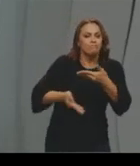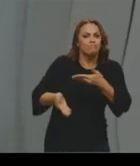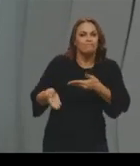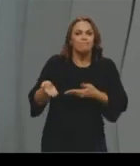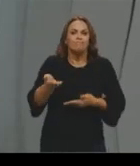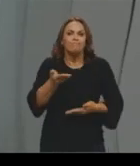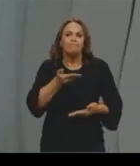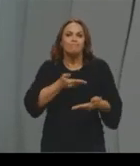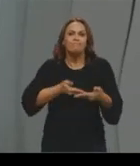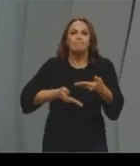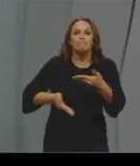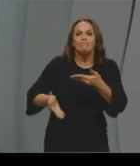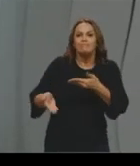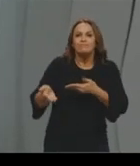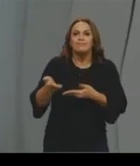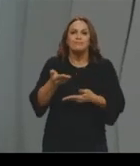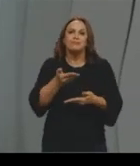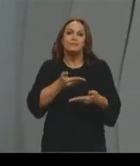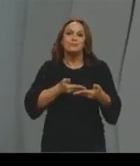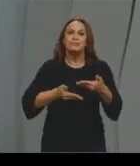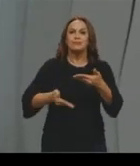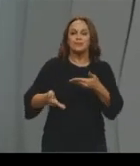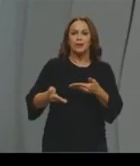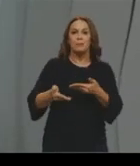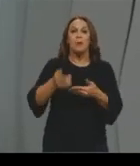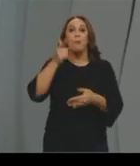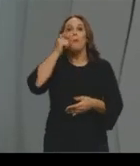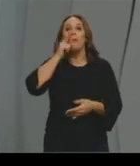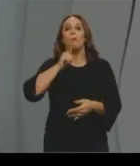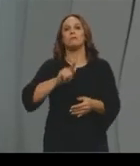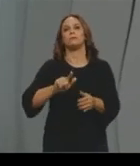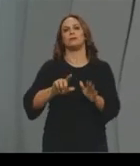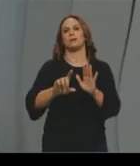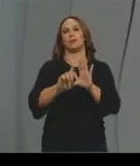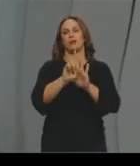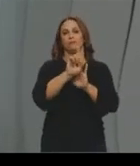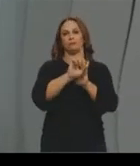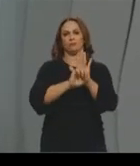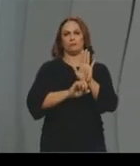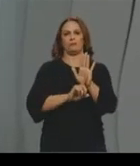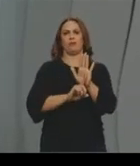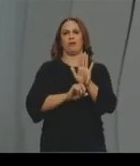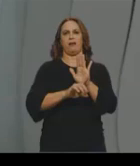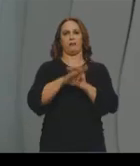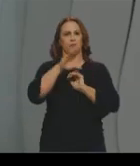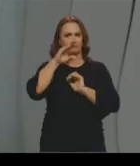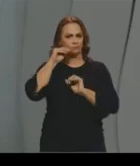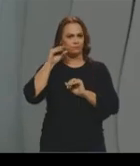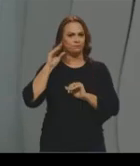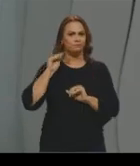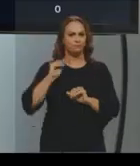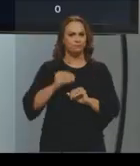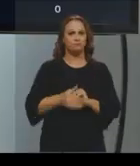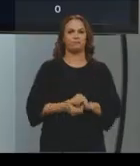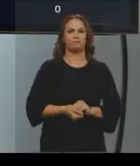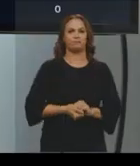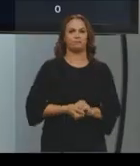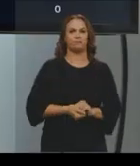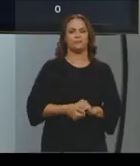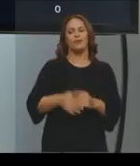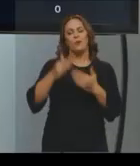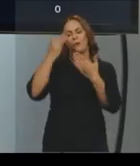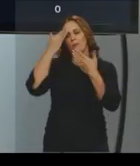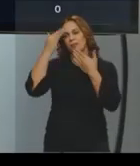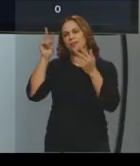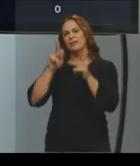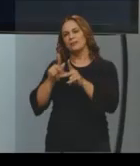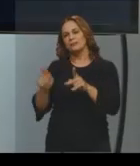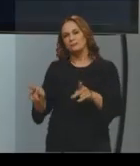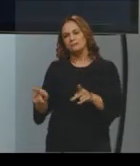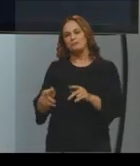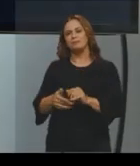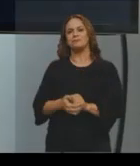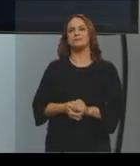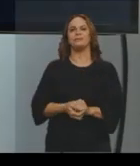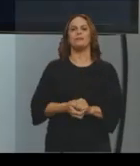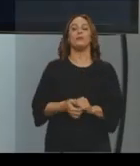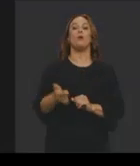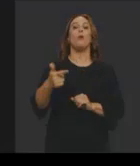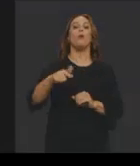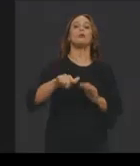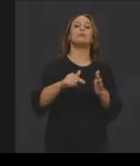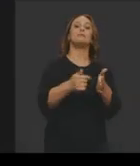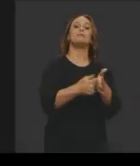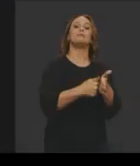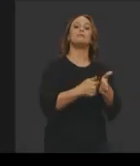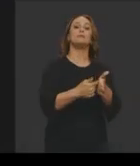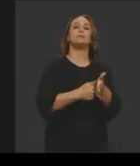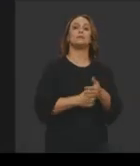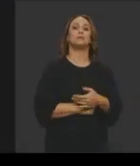aí os direitos que estão sendo requeridos pelos trabalhadores. Obrigada, professora Viviane. Vamos para a próxima. É